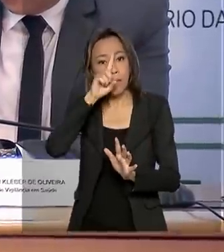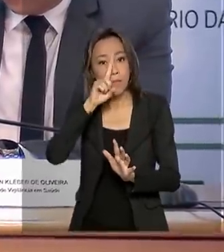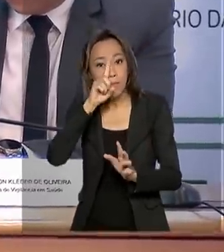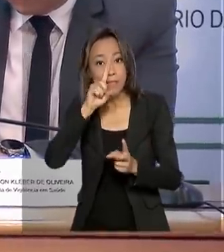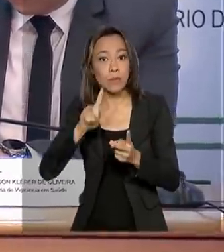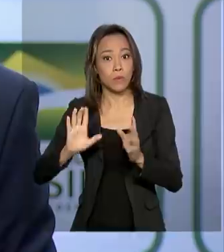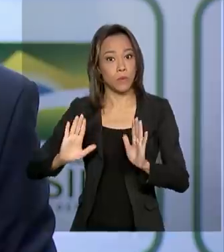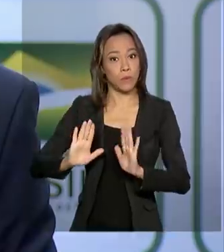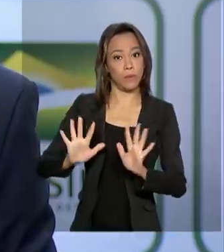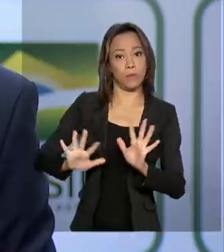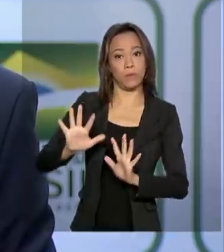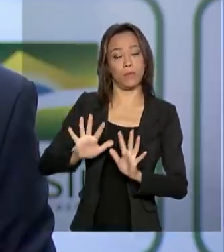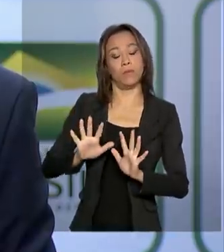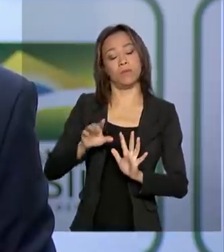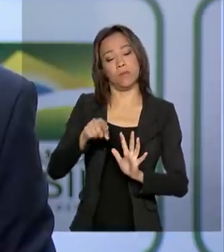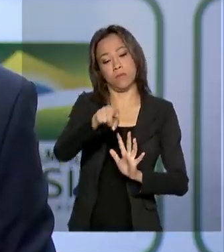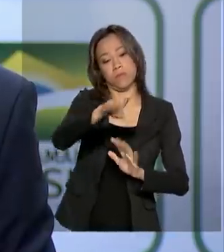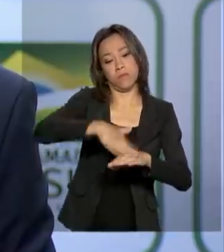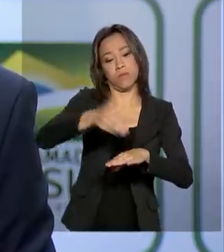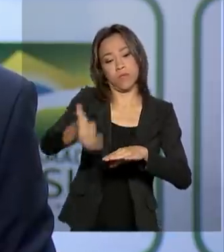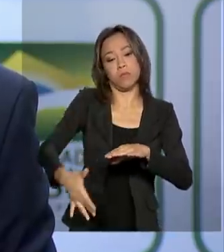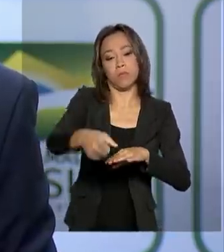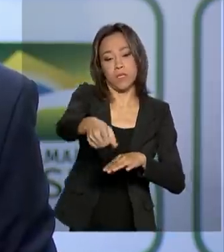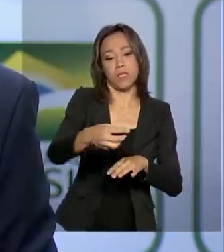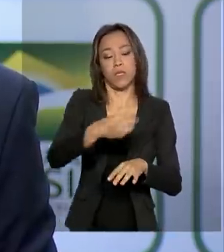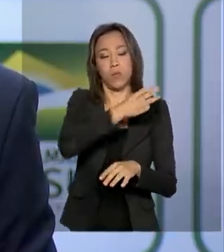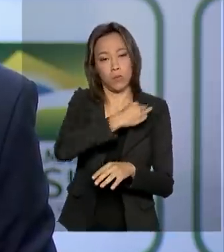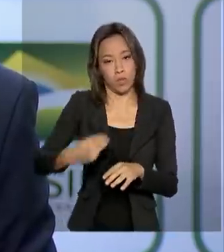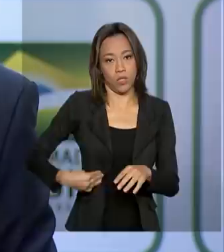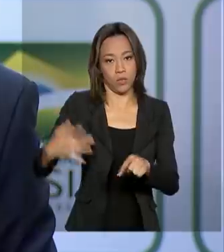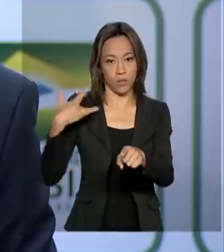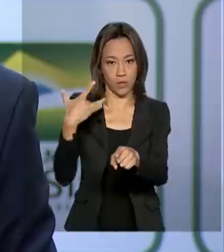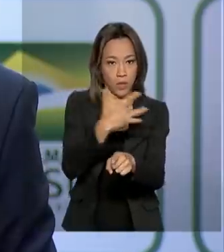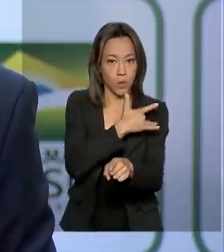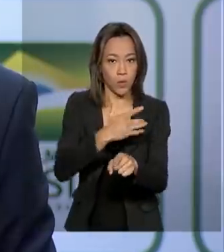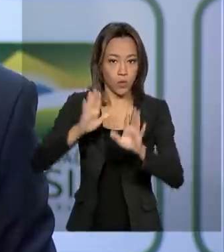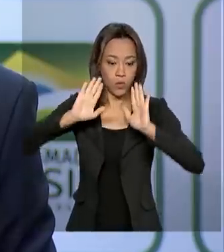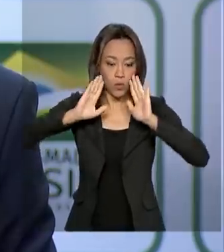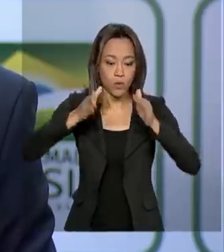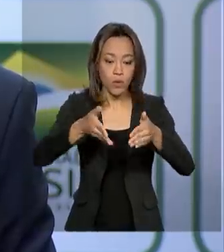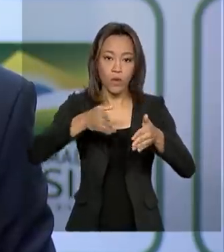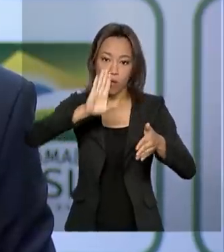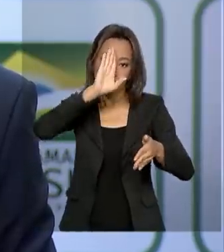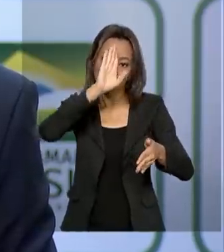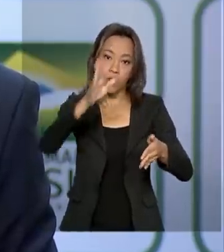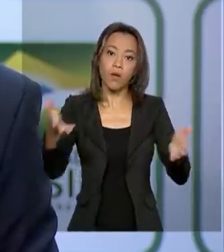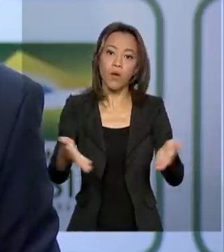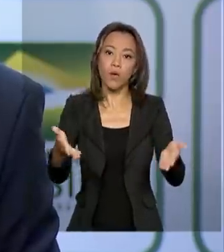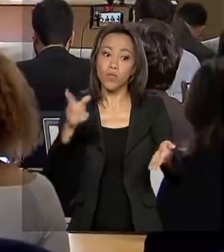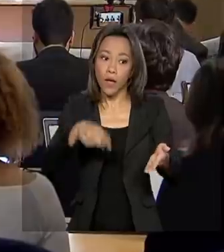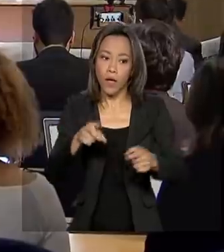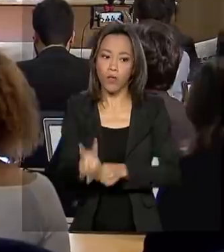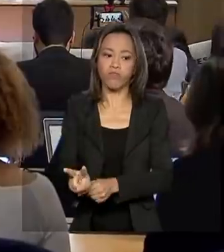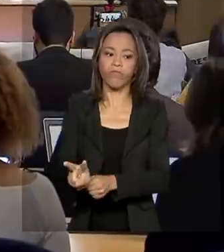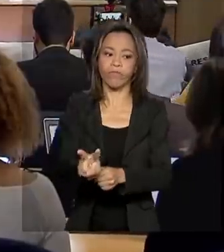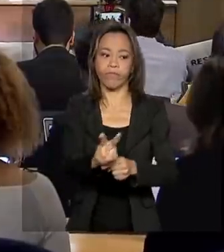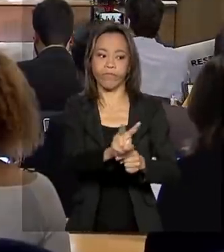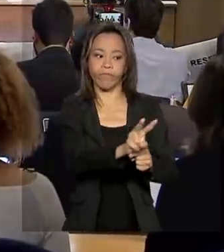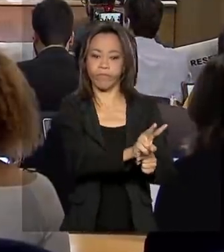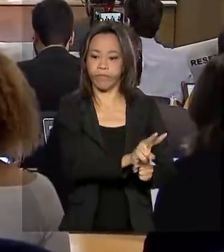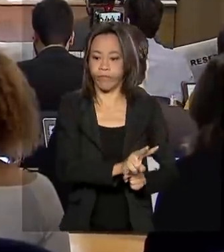iminente segundo o ministro da saúde o foco principal hoje é a vigilância eo